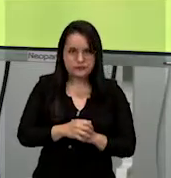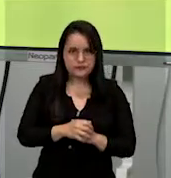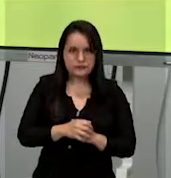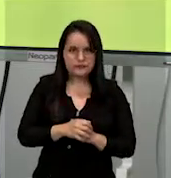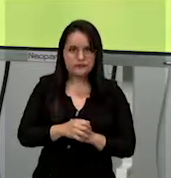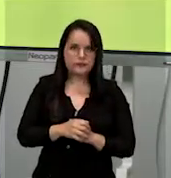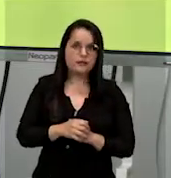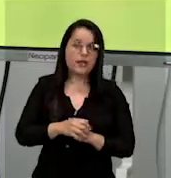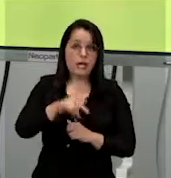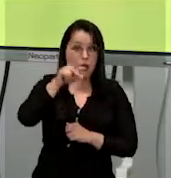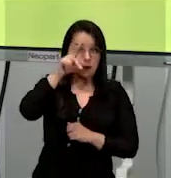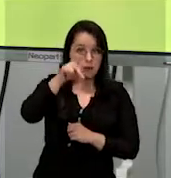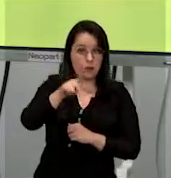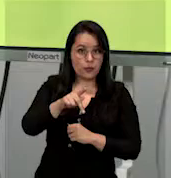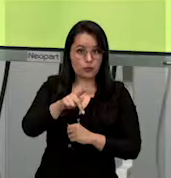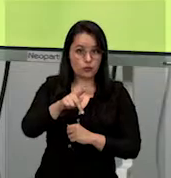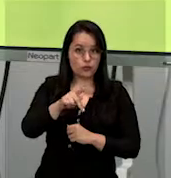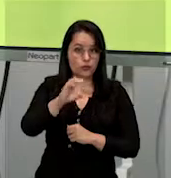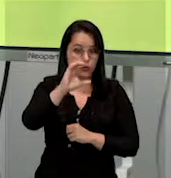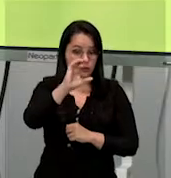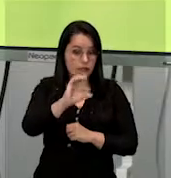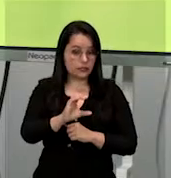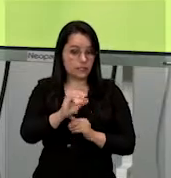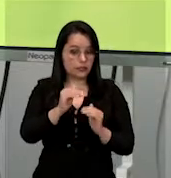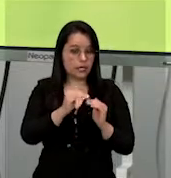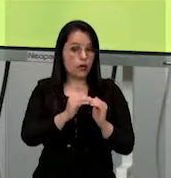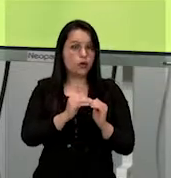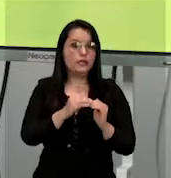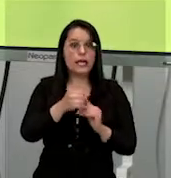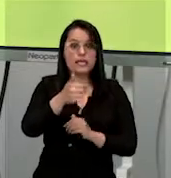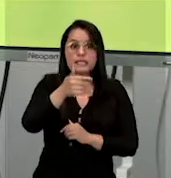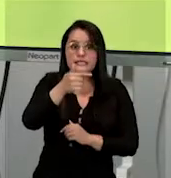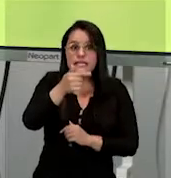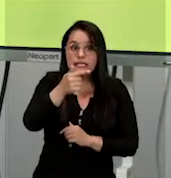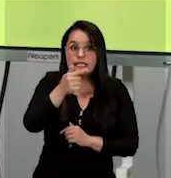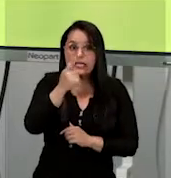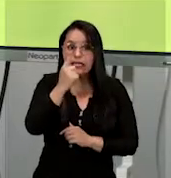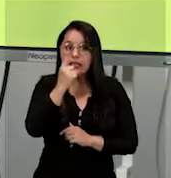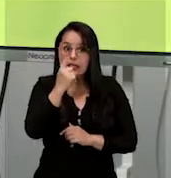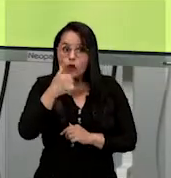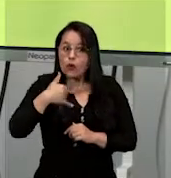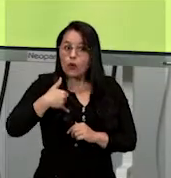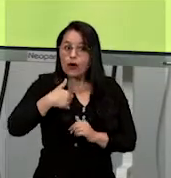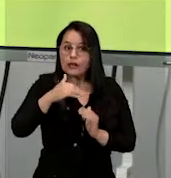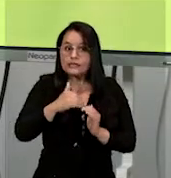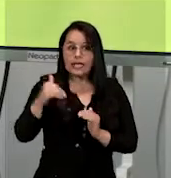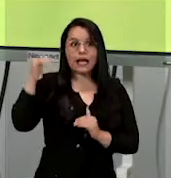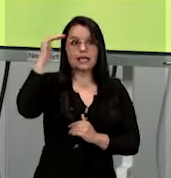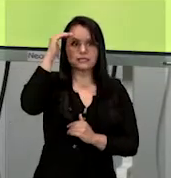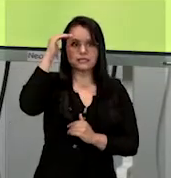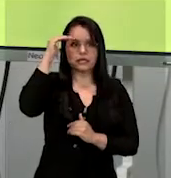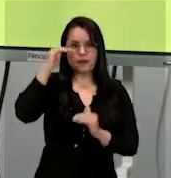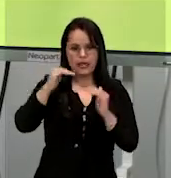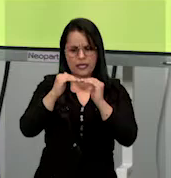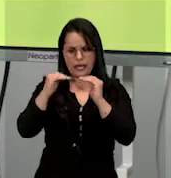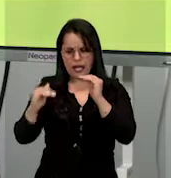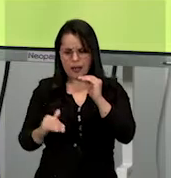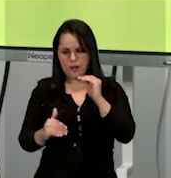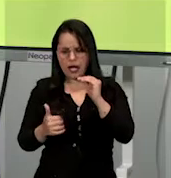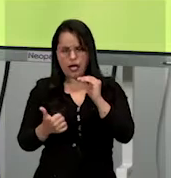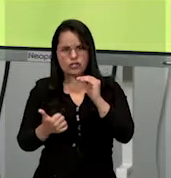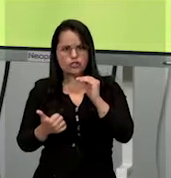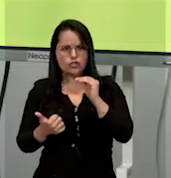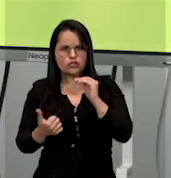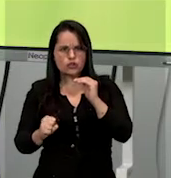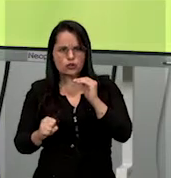do voto as pessoas, os cidadãos, acima de 70 anos de idade e abaixo de 18. Mas, professora, pode votar